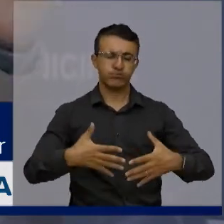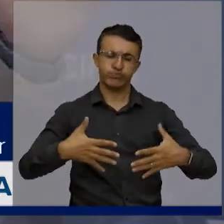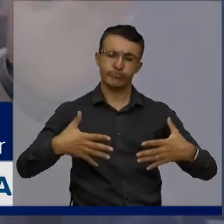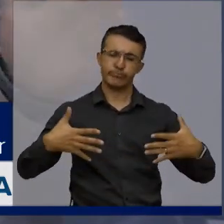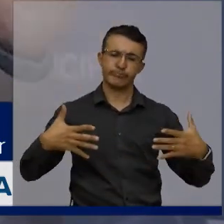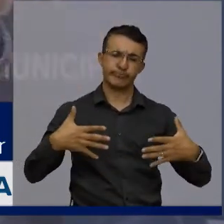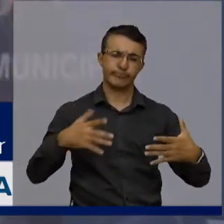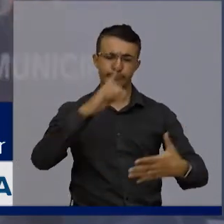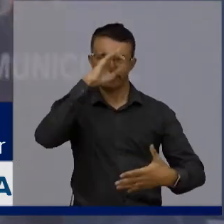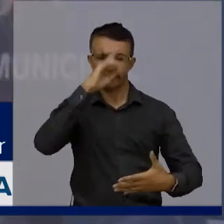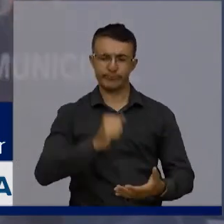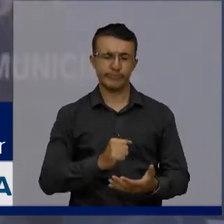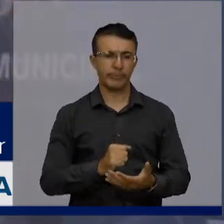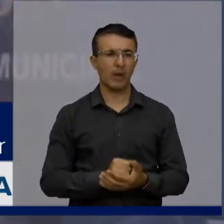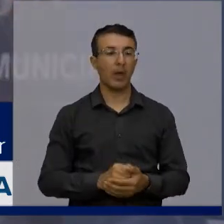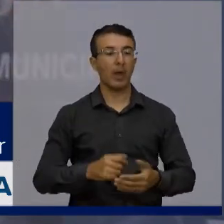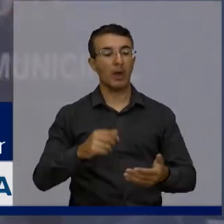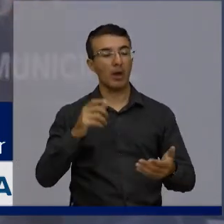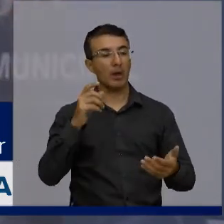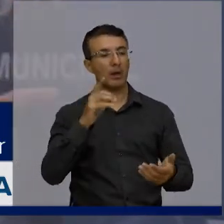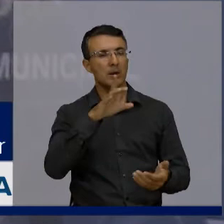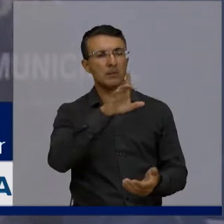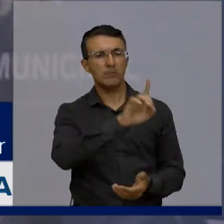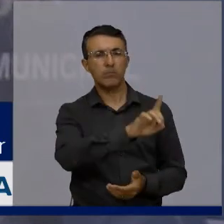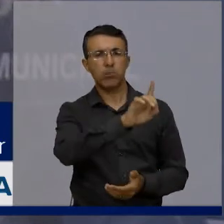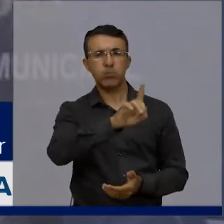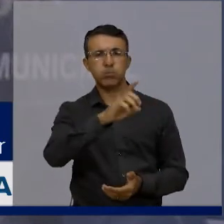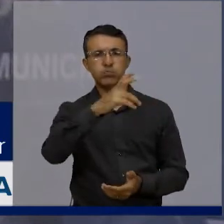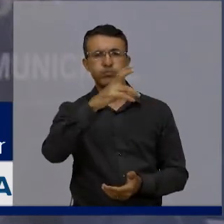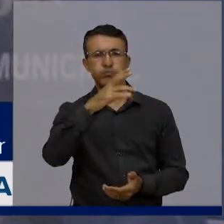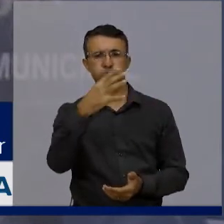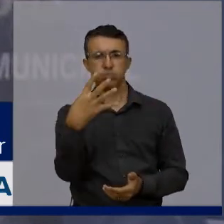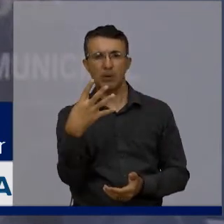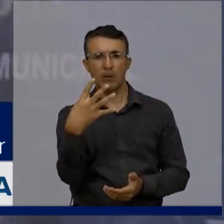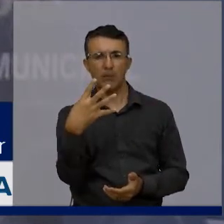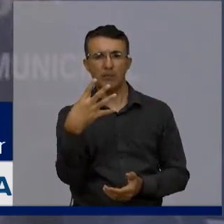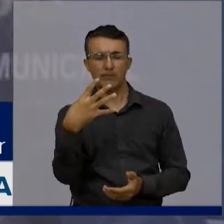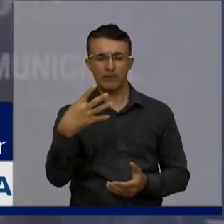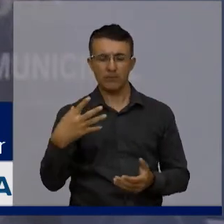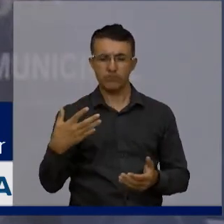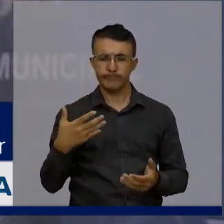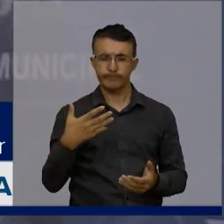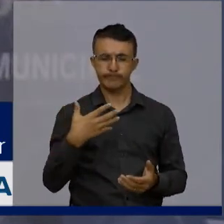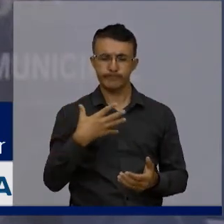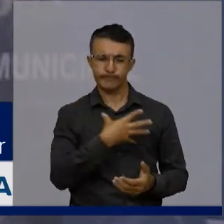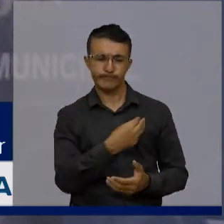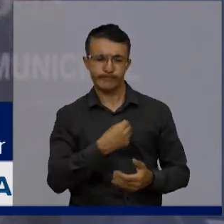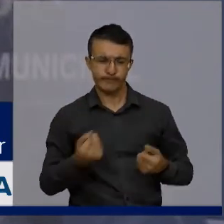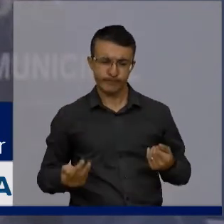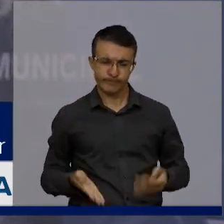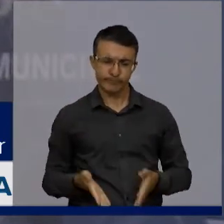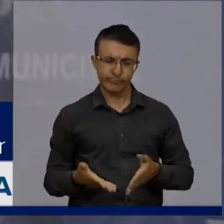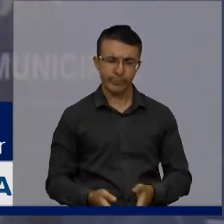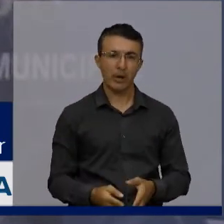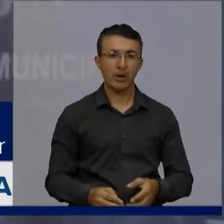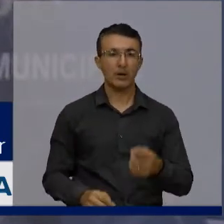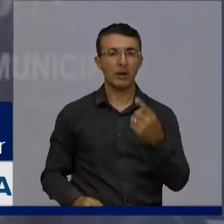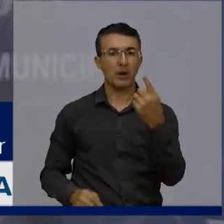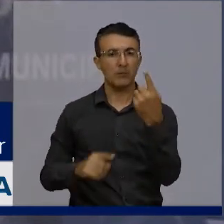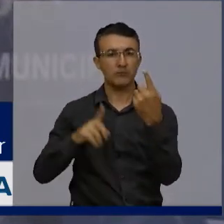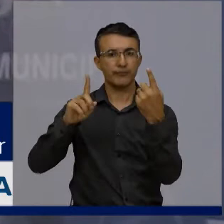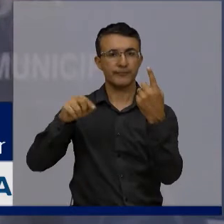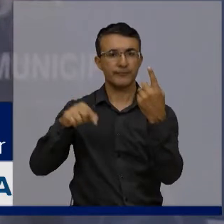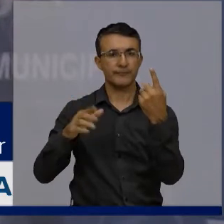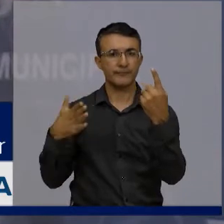cada 54 crianças que nascem, uma é autista. O número de autistas no mundo está crescendo, então é